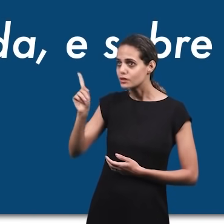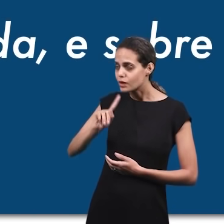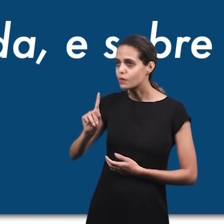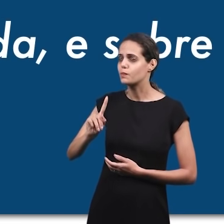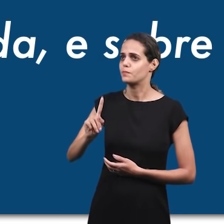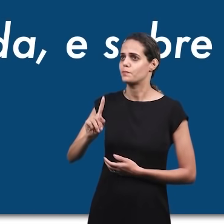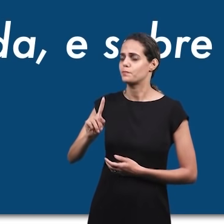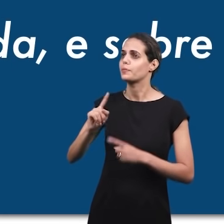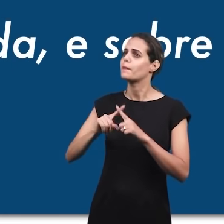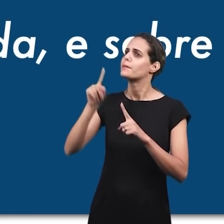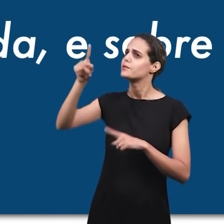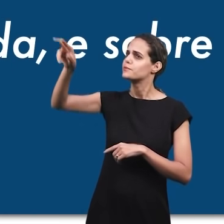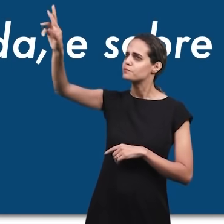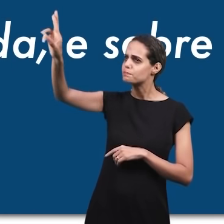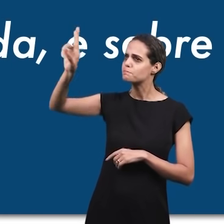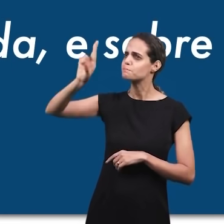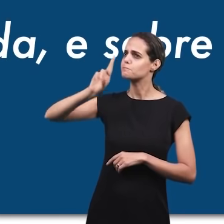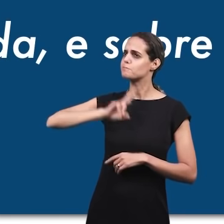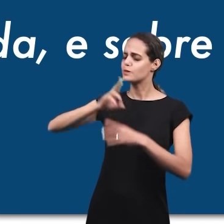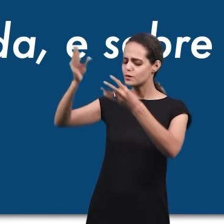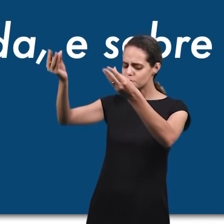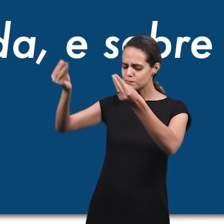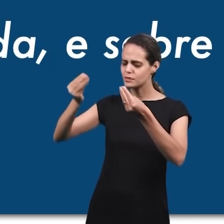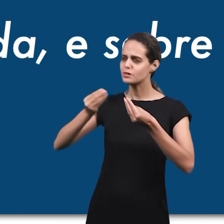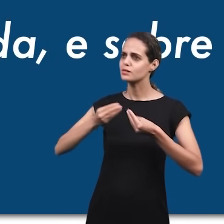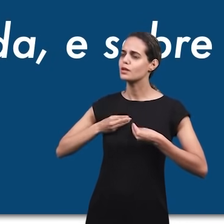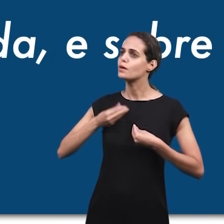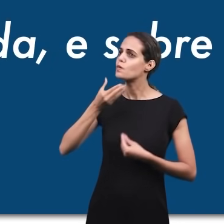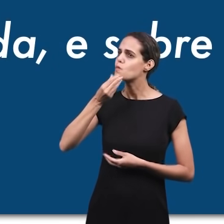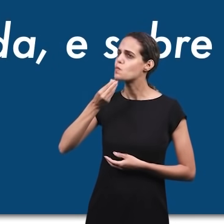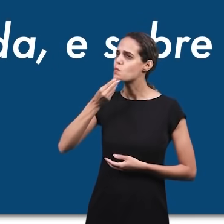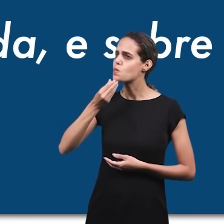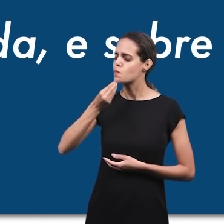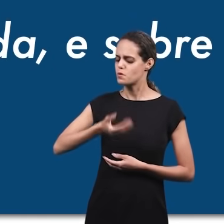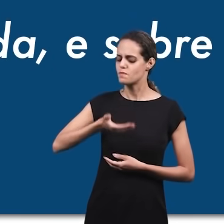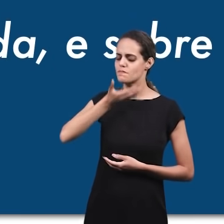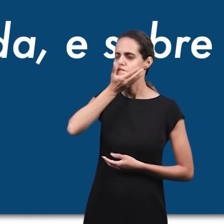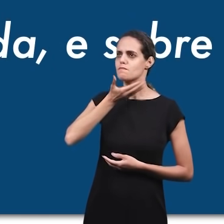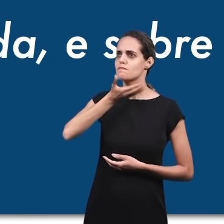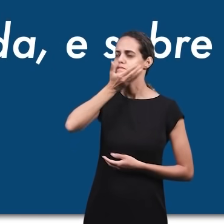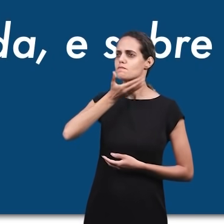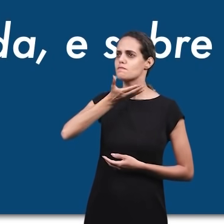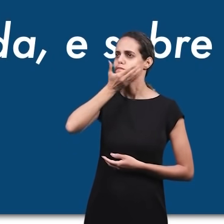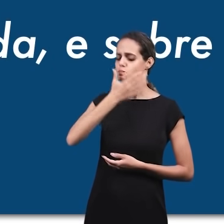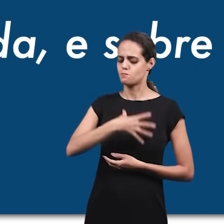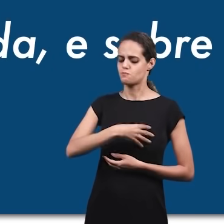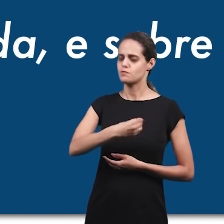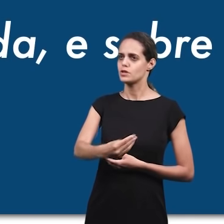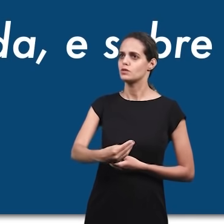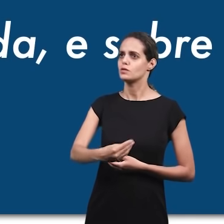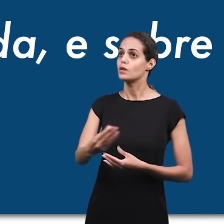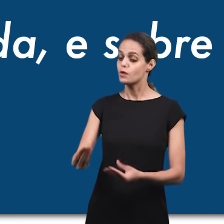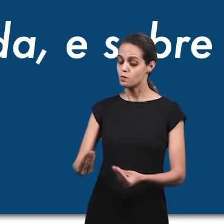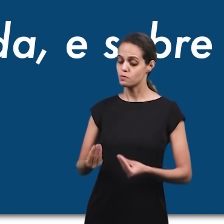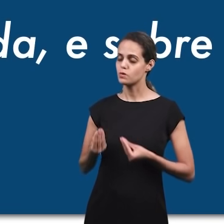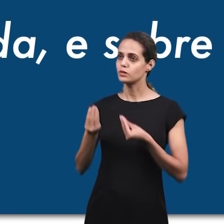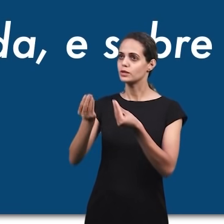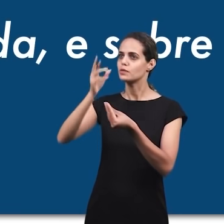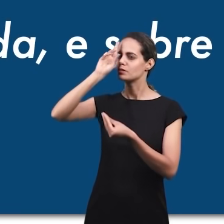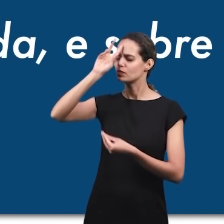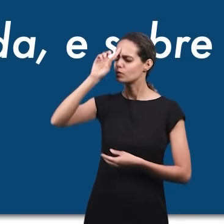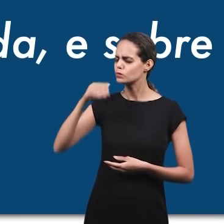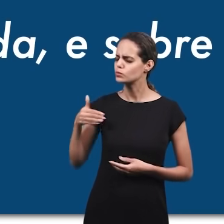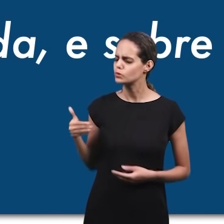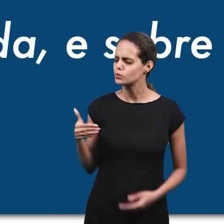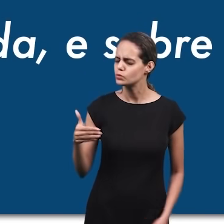mas a tua serva deres um filho varão, ao Senhor o darei por todos os dias